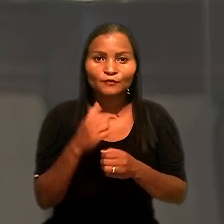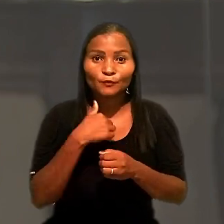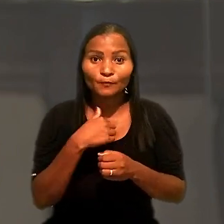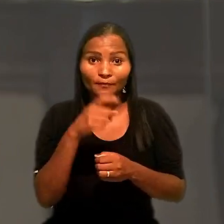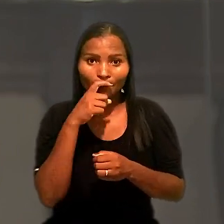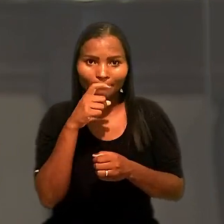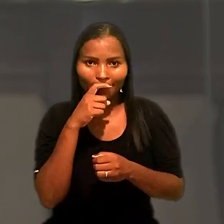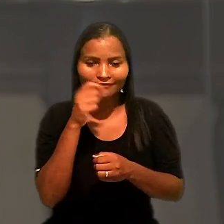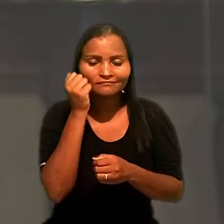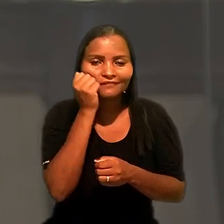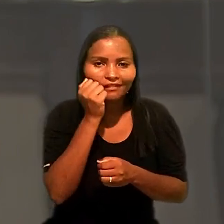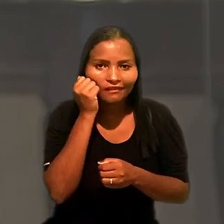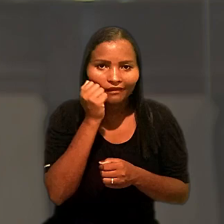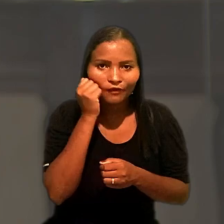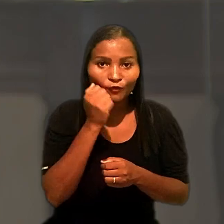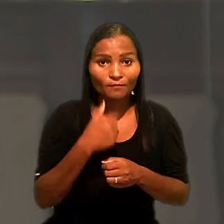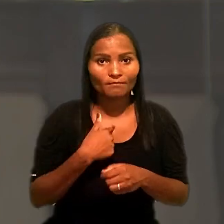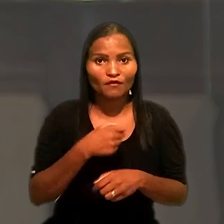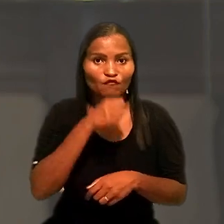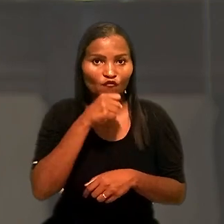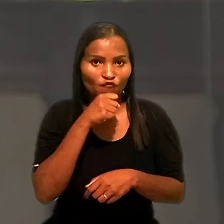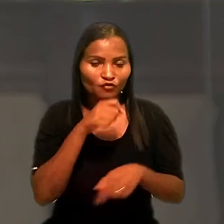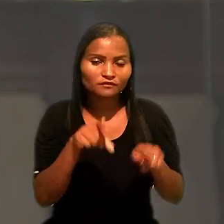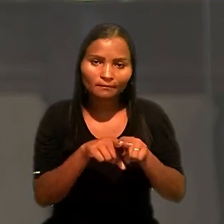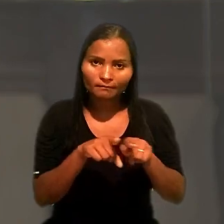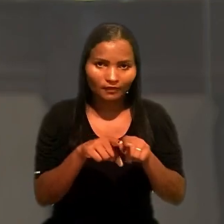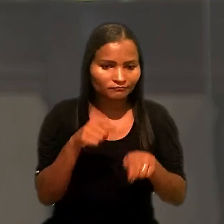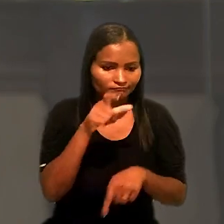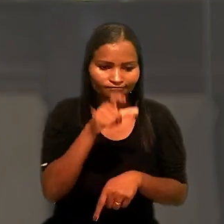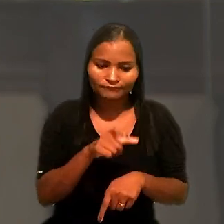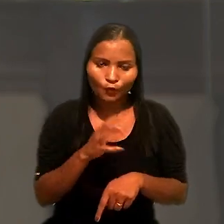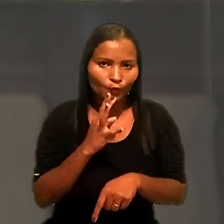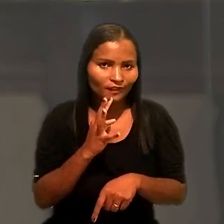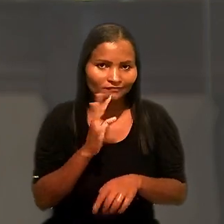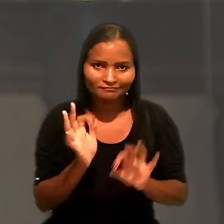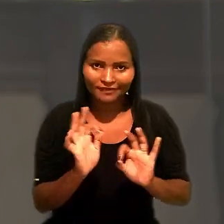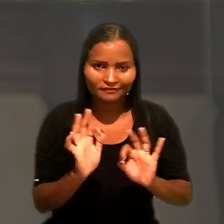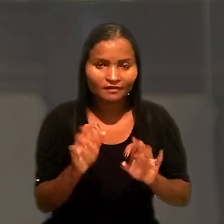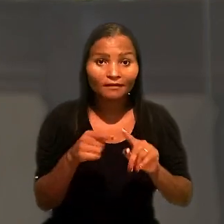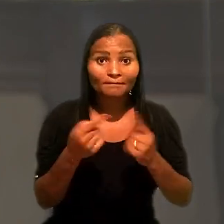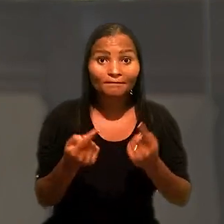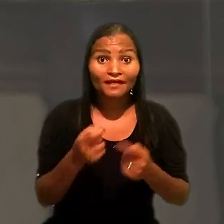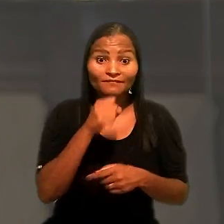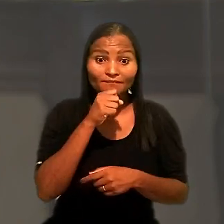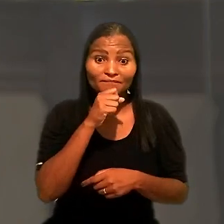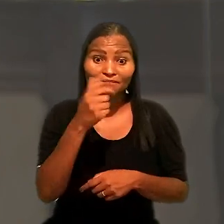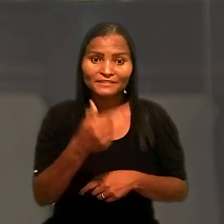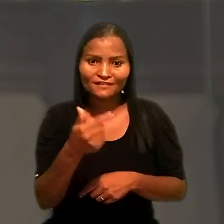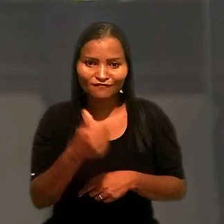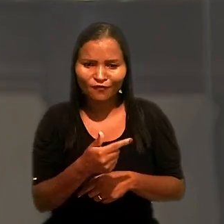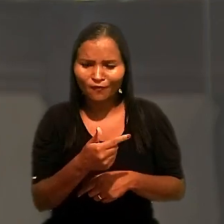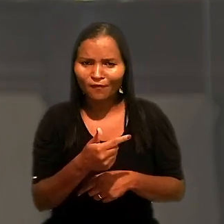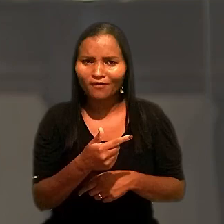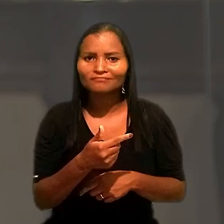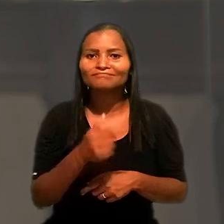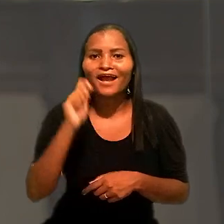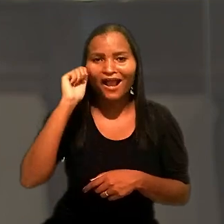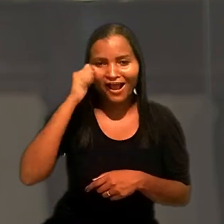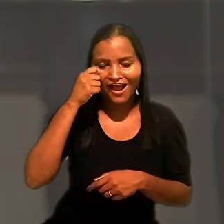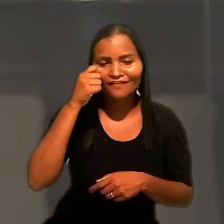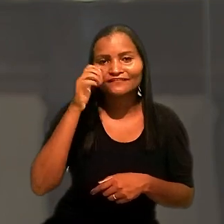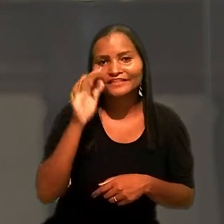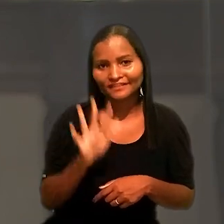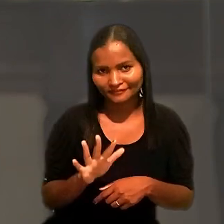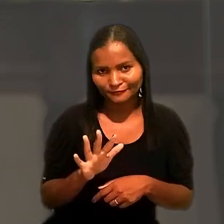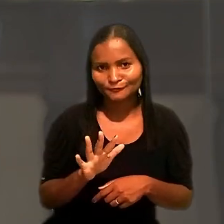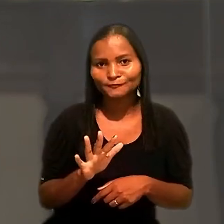meu pai era um negro, meu avô também, eu nem conheci meu avô, mas meu bisavô era um africano,